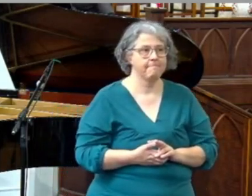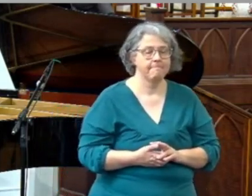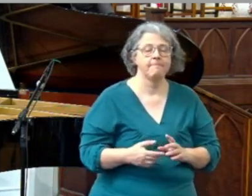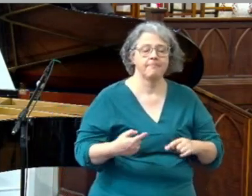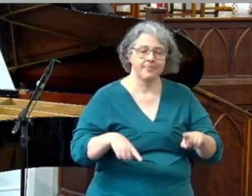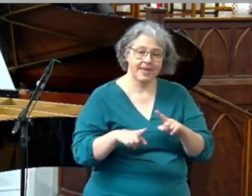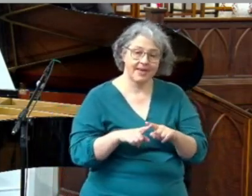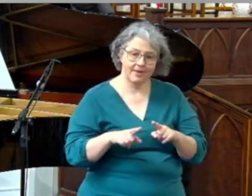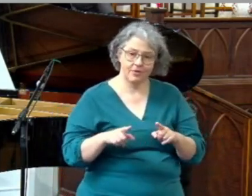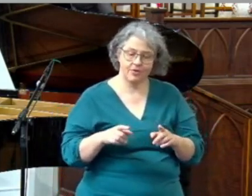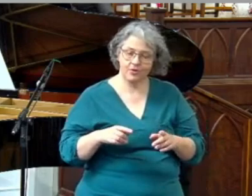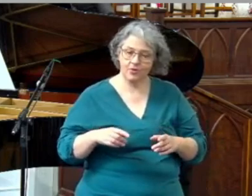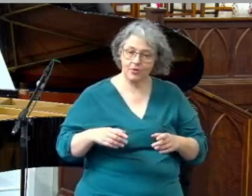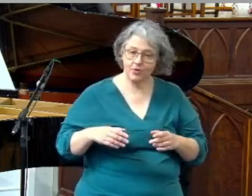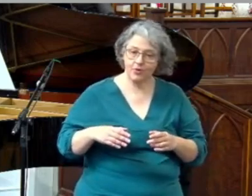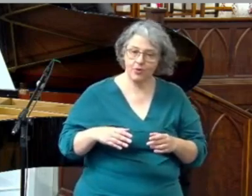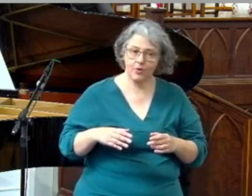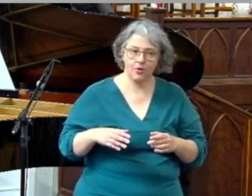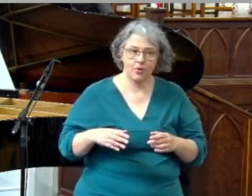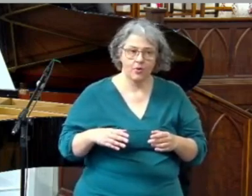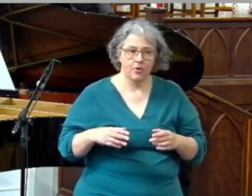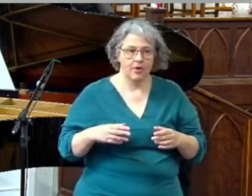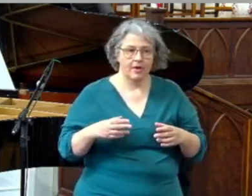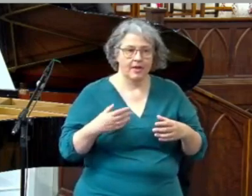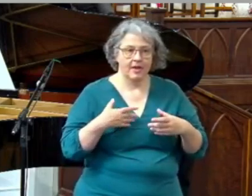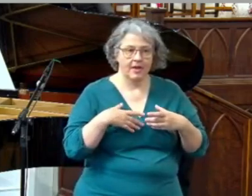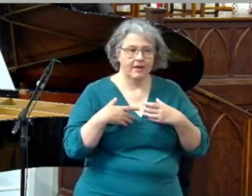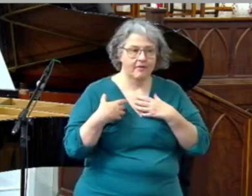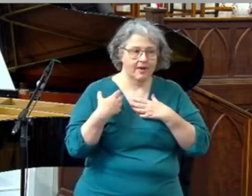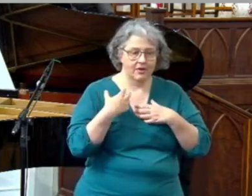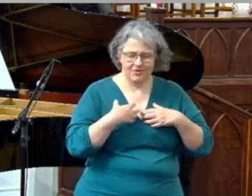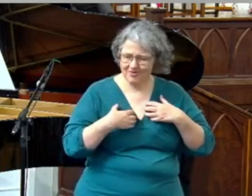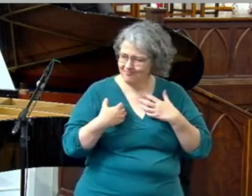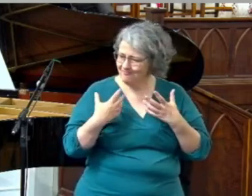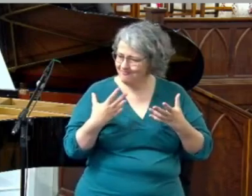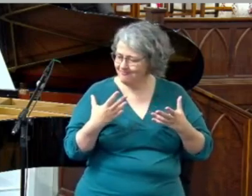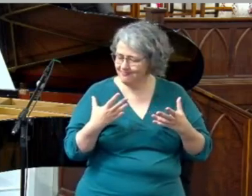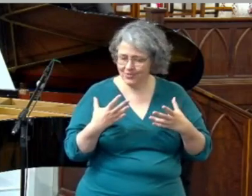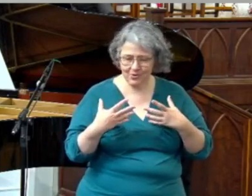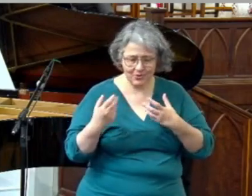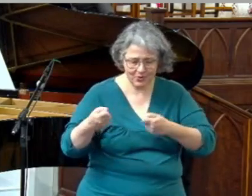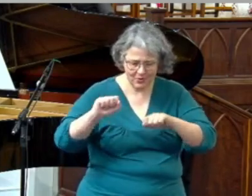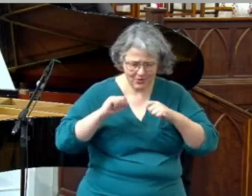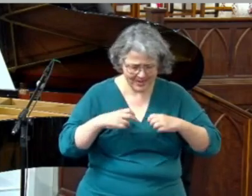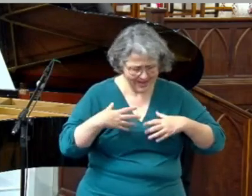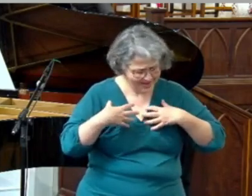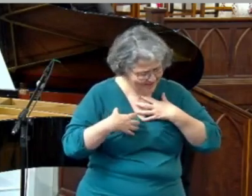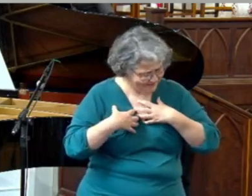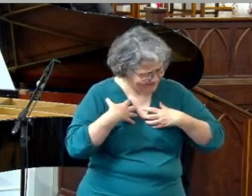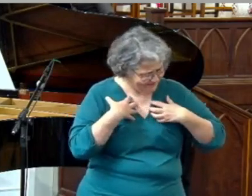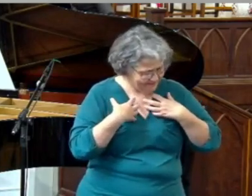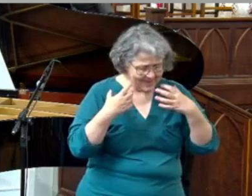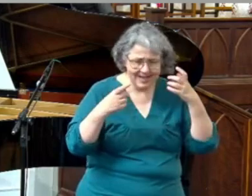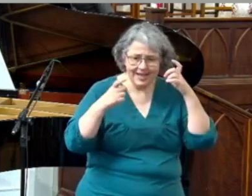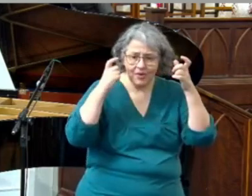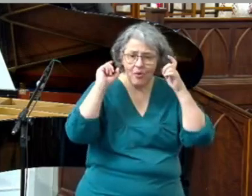Isso deve nos levar a um incômodo. Um incômodo, santo incômodo.